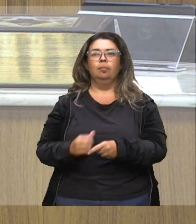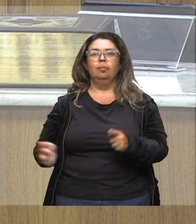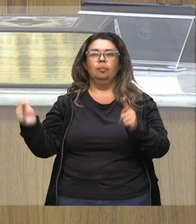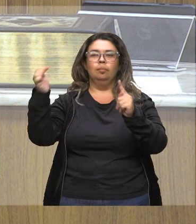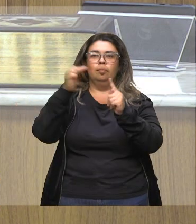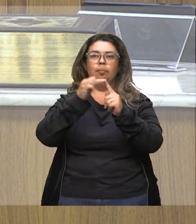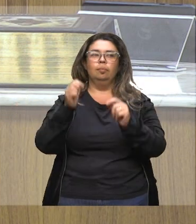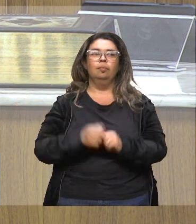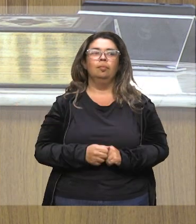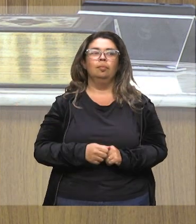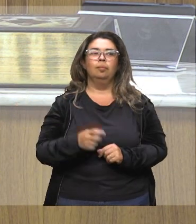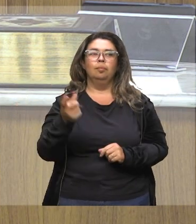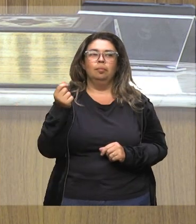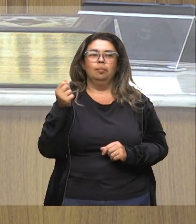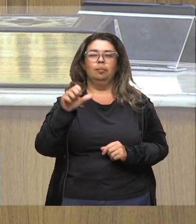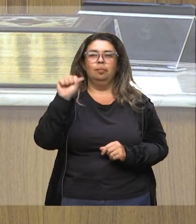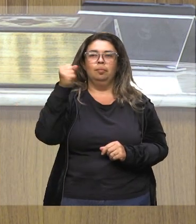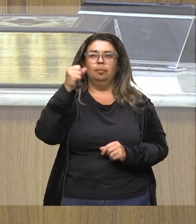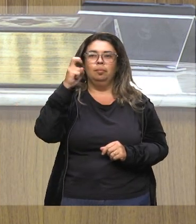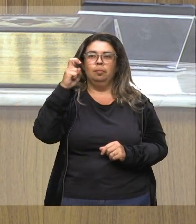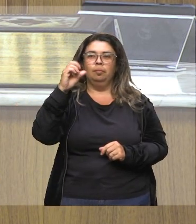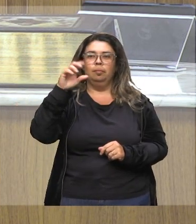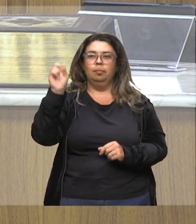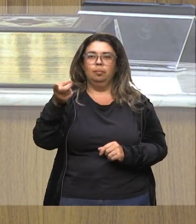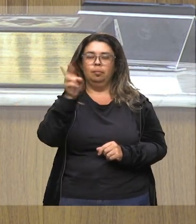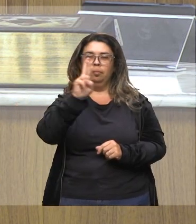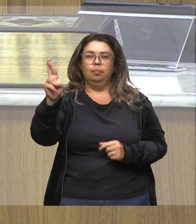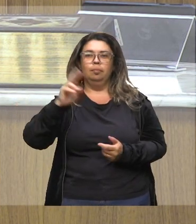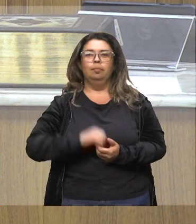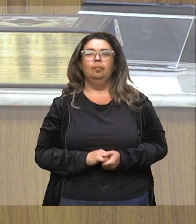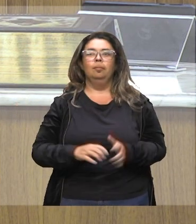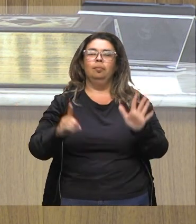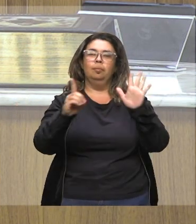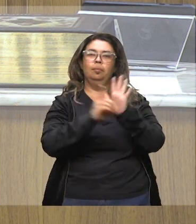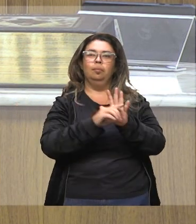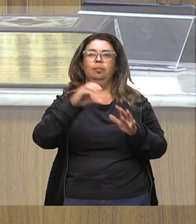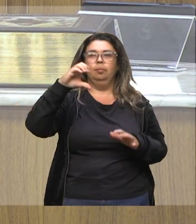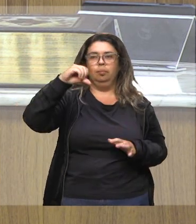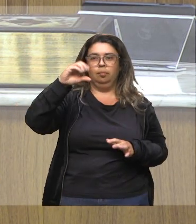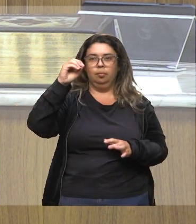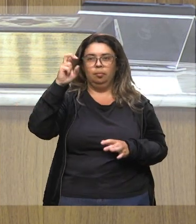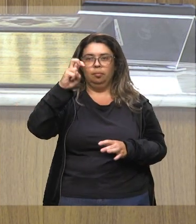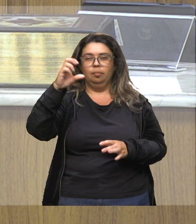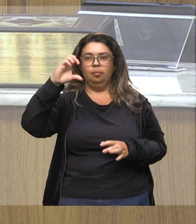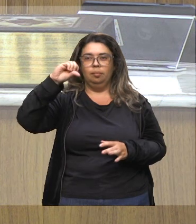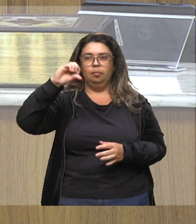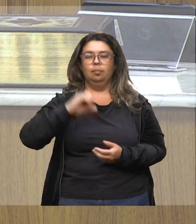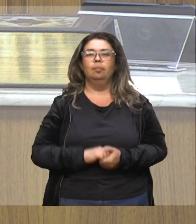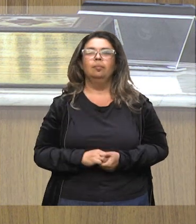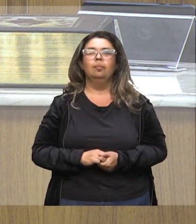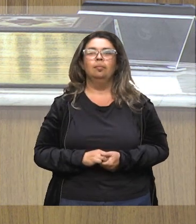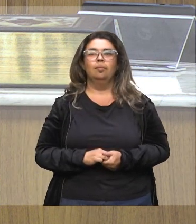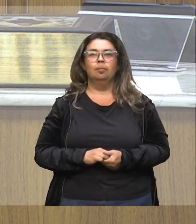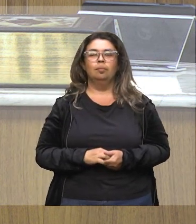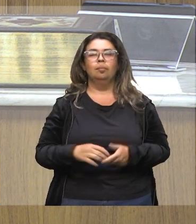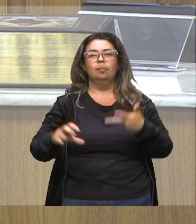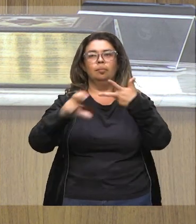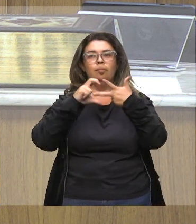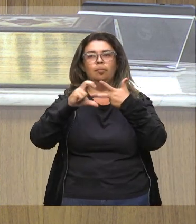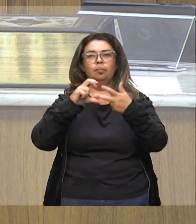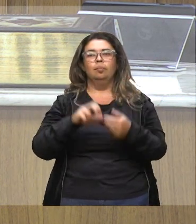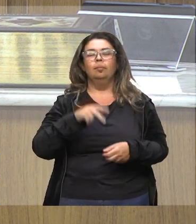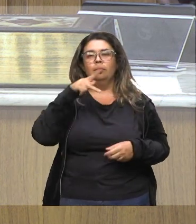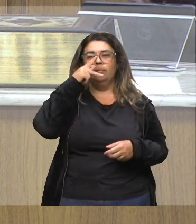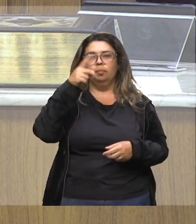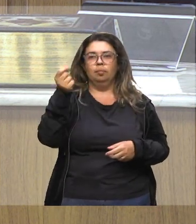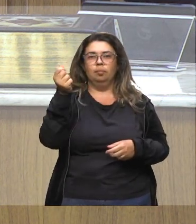fins específicos no valor de R$ 850.000. Decreto 9.059, de 2023, do Poder Executivo, que